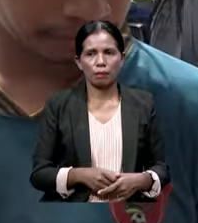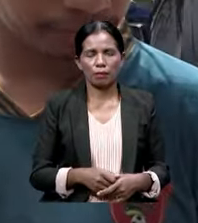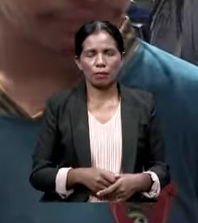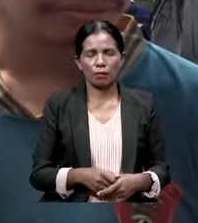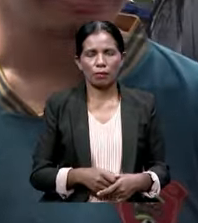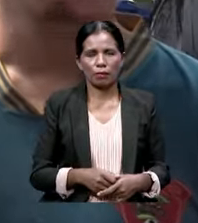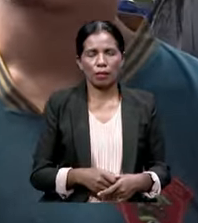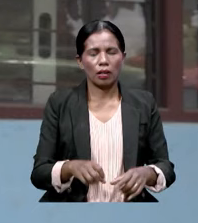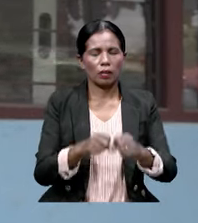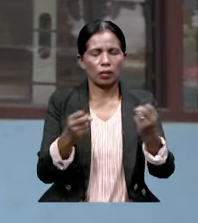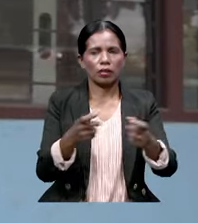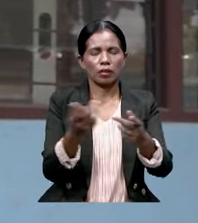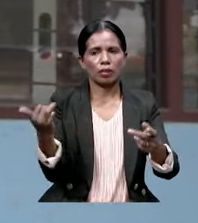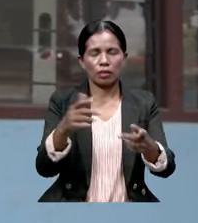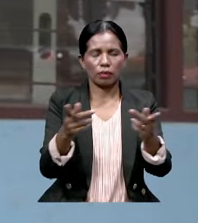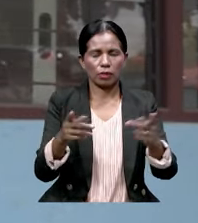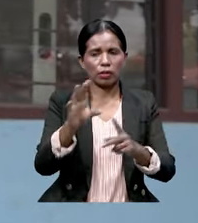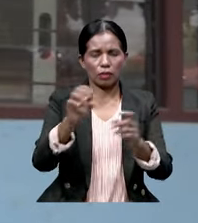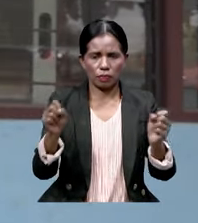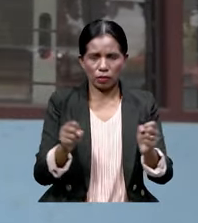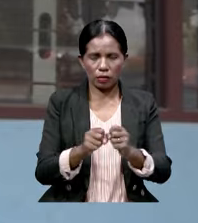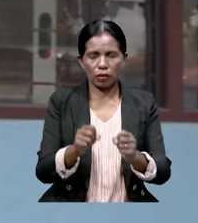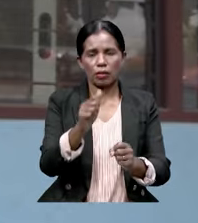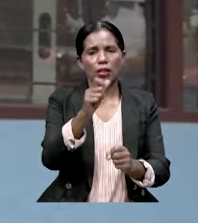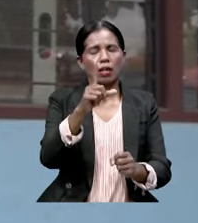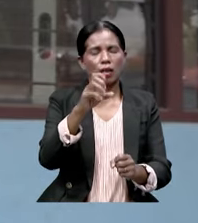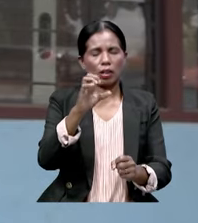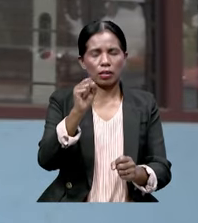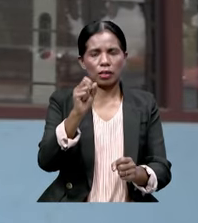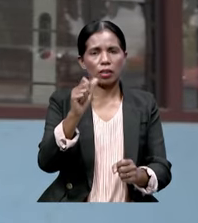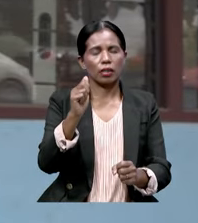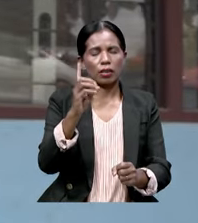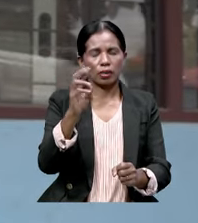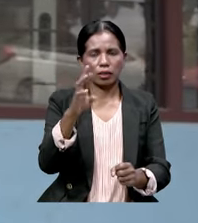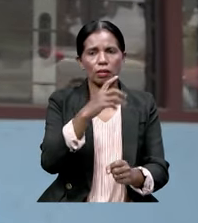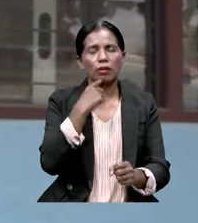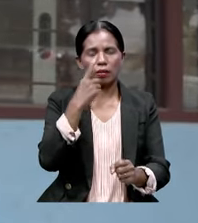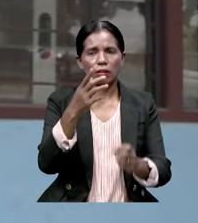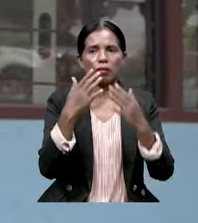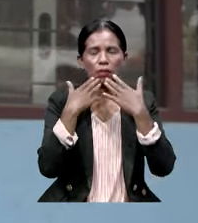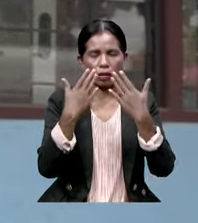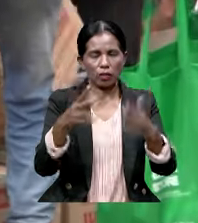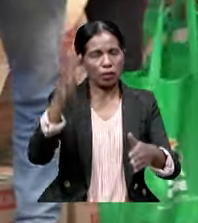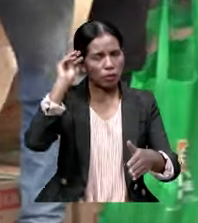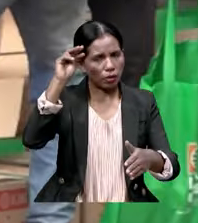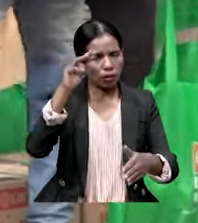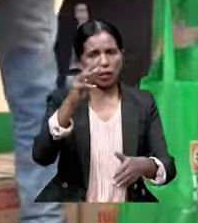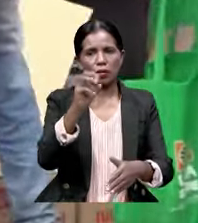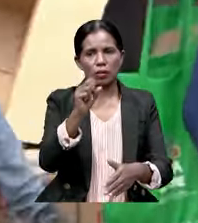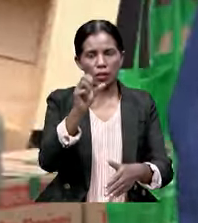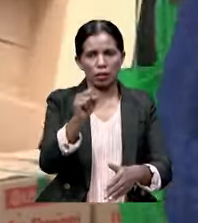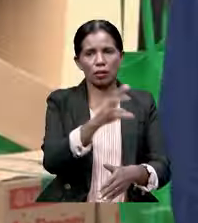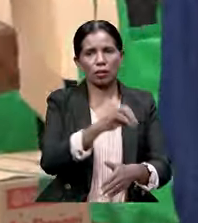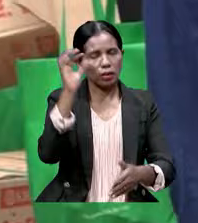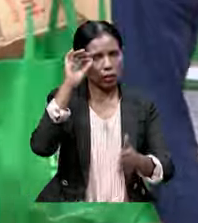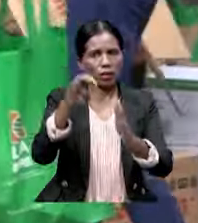nessa estraga sirene ne fati. Chef Suku Bidéu Santana, Alessandrinho Mesquita da Costa Brás, agradece ao Ministério de Solidariedade Social, no Secretário